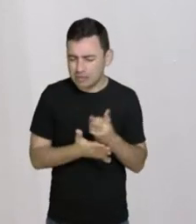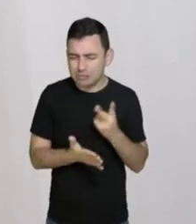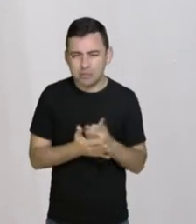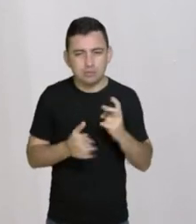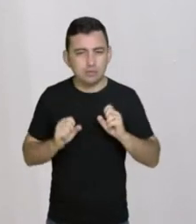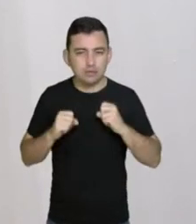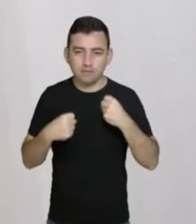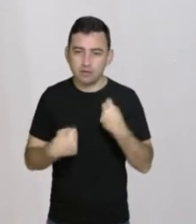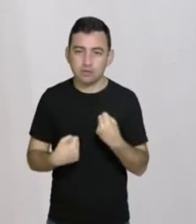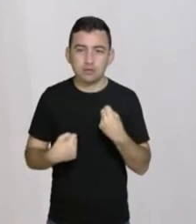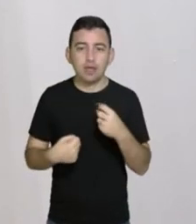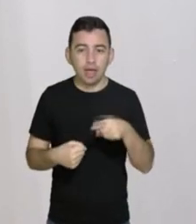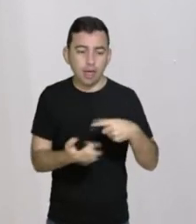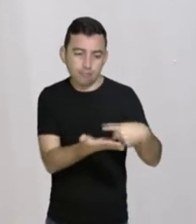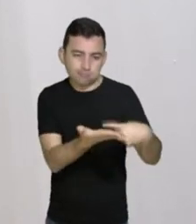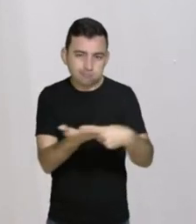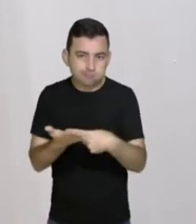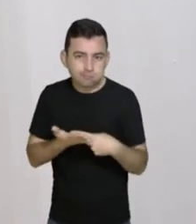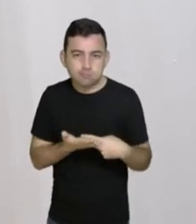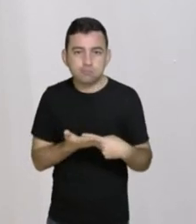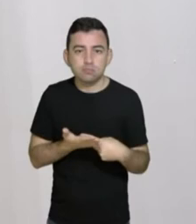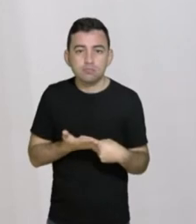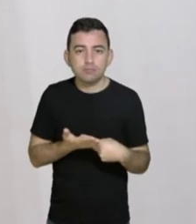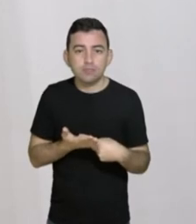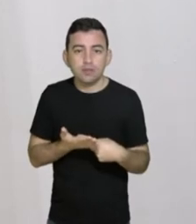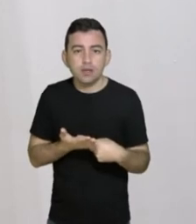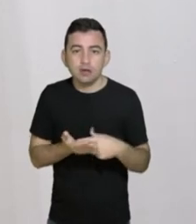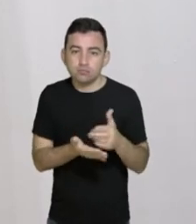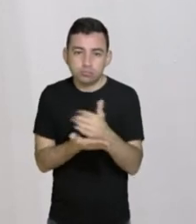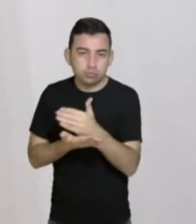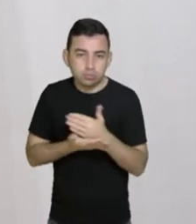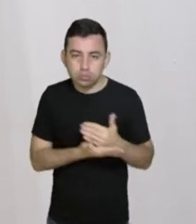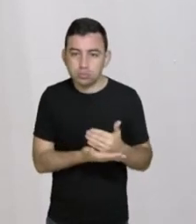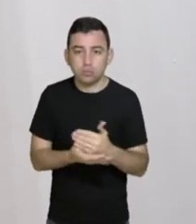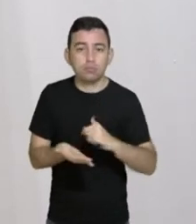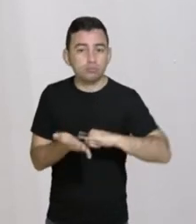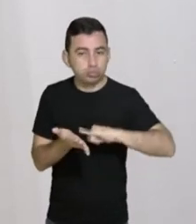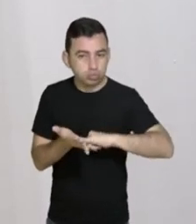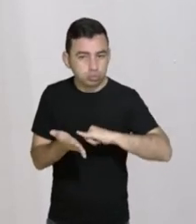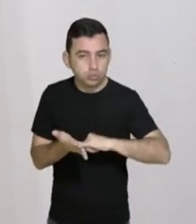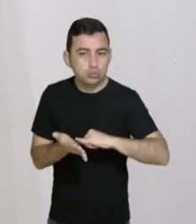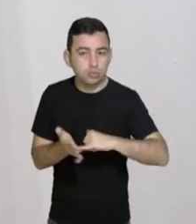uma repactuação da divisão do bolo tributário no nosso país.